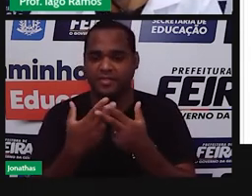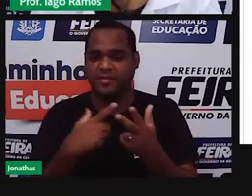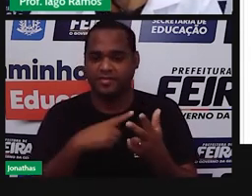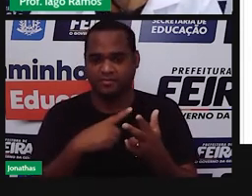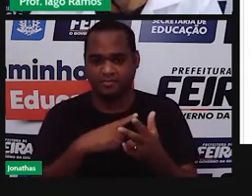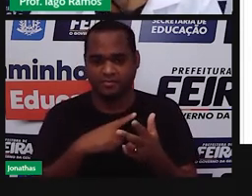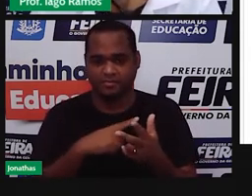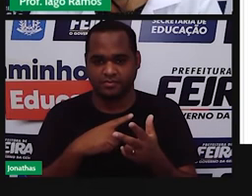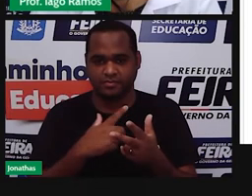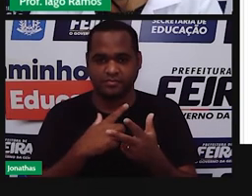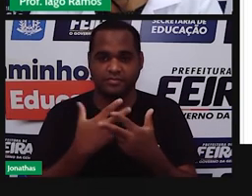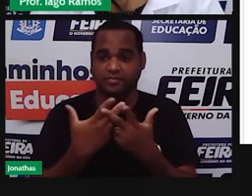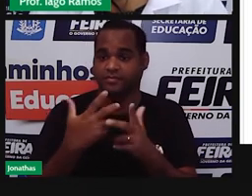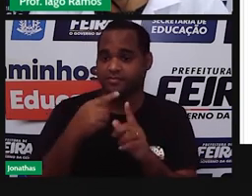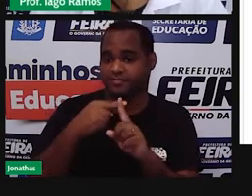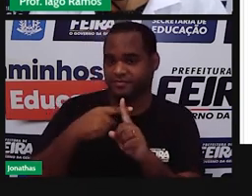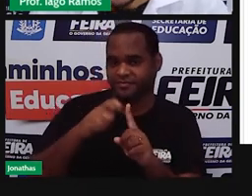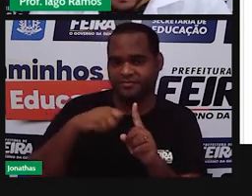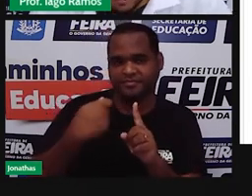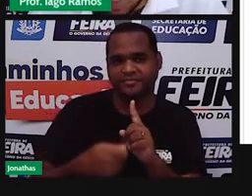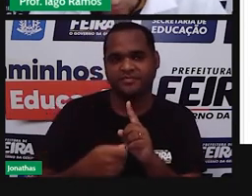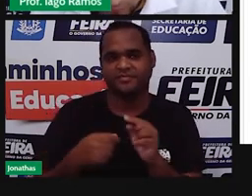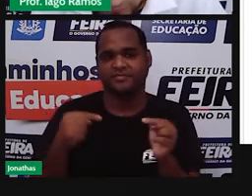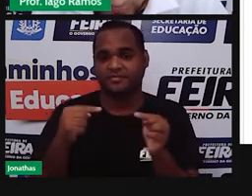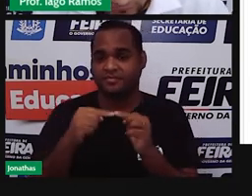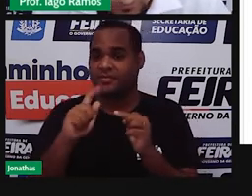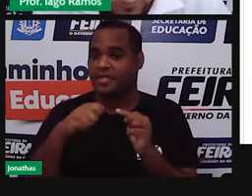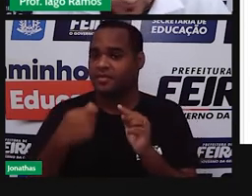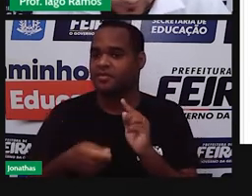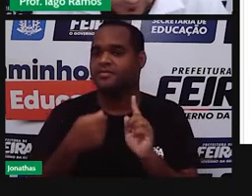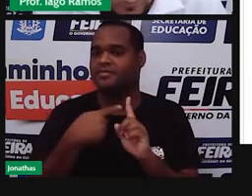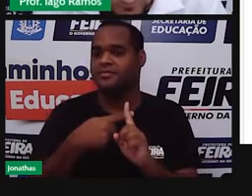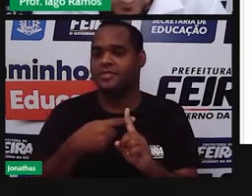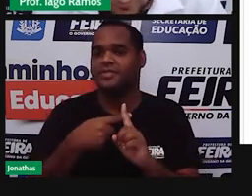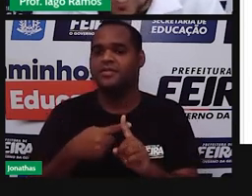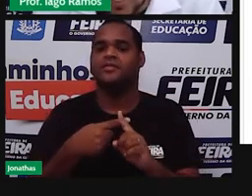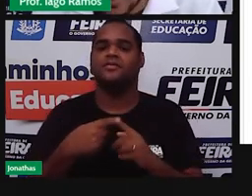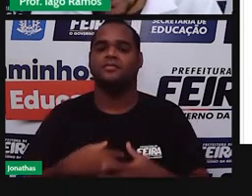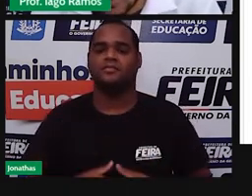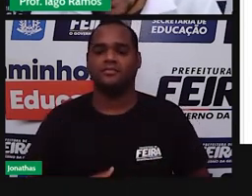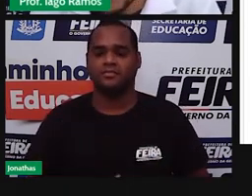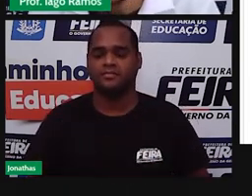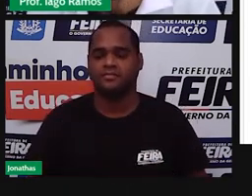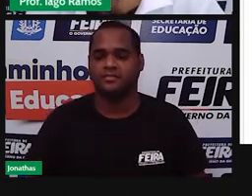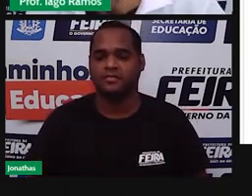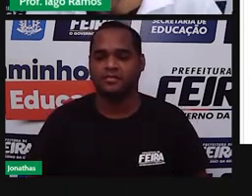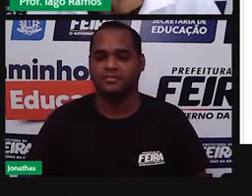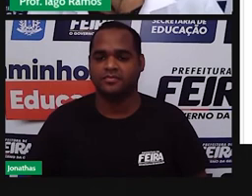A soma de números positivos é um número positivo.